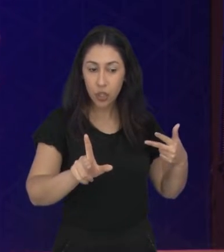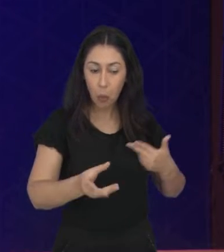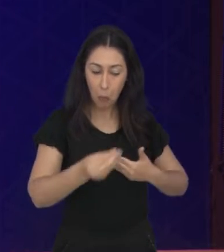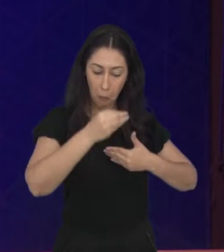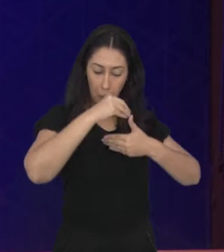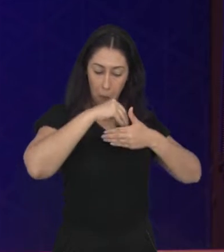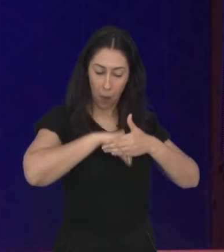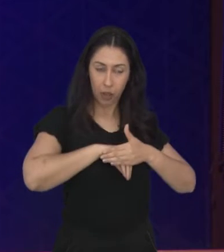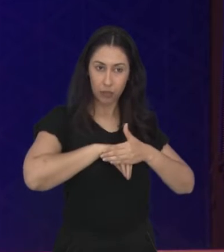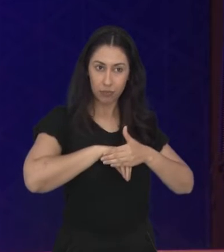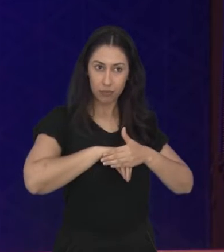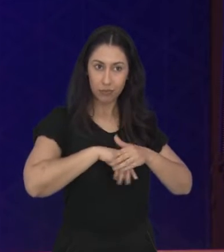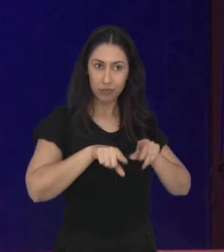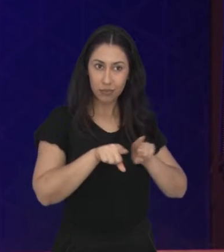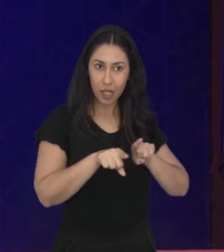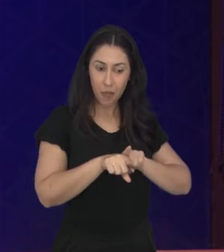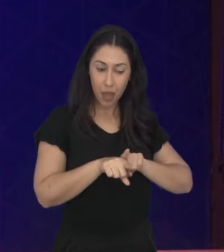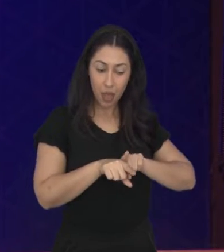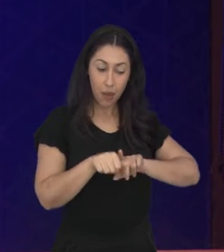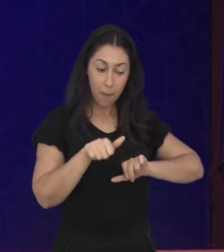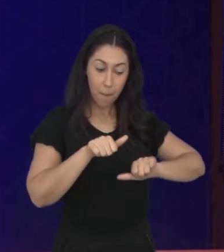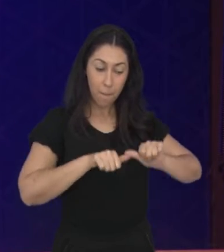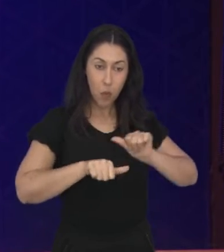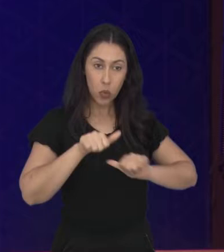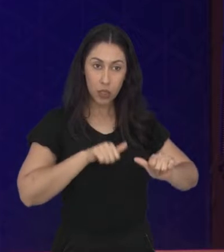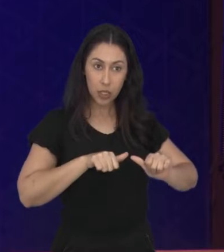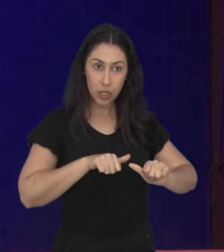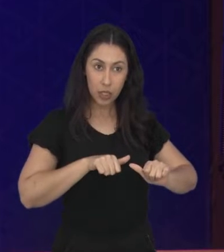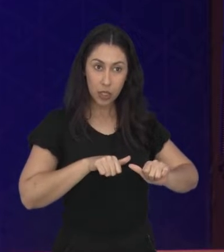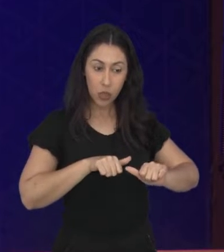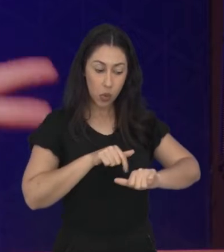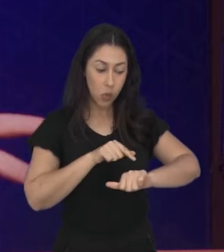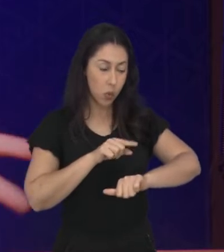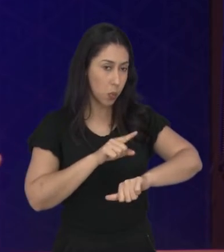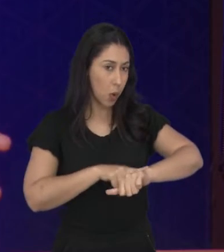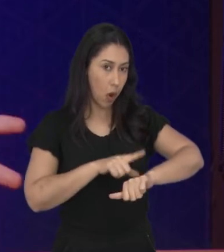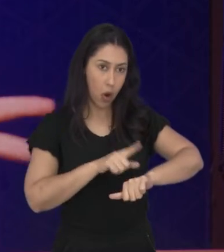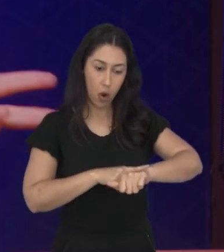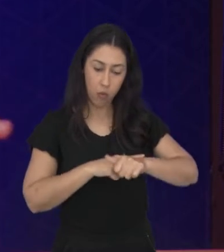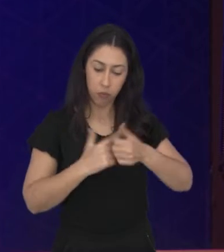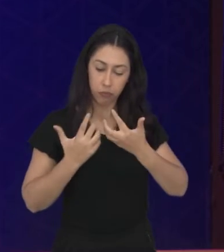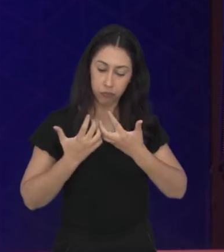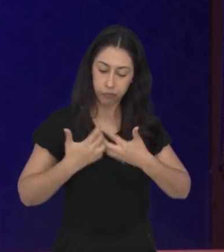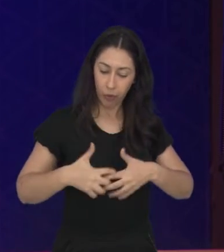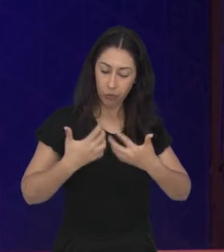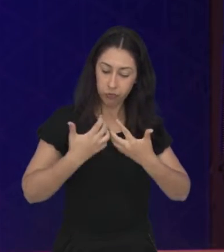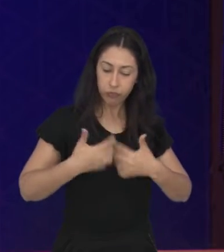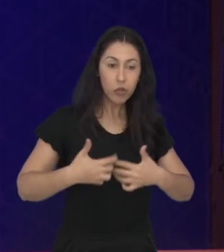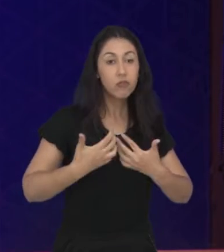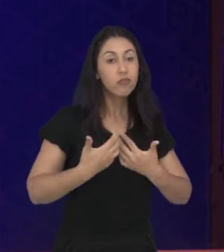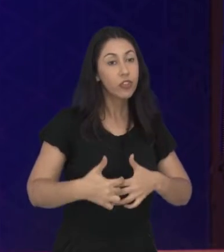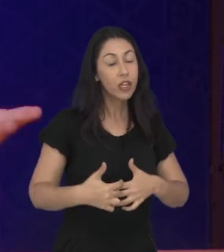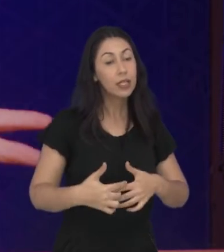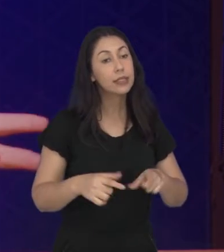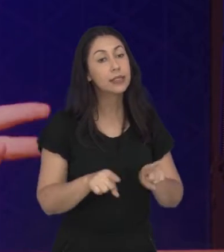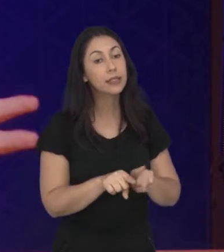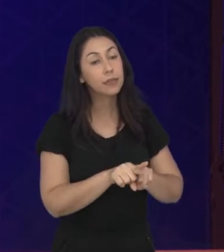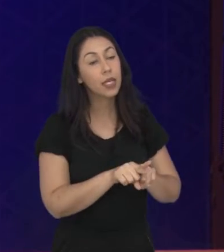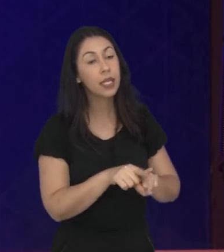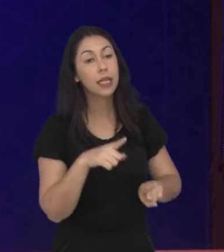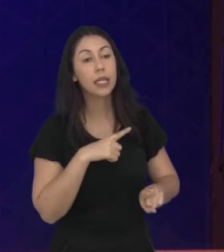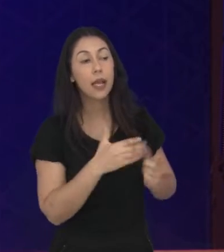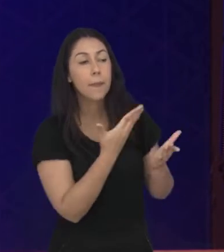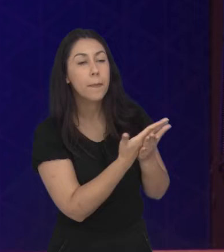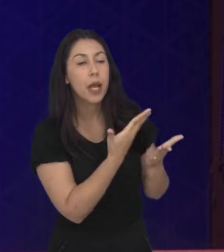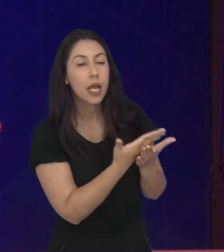no seu DNA e que pode influenciar se você vai ser uma pessoa mais diurna, uma pessoa mais noturna. E existem estudos, por